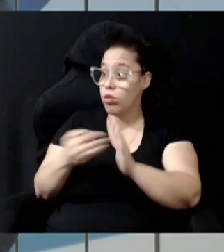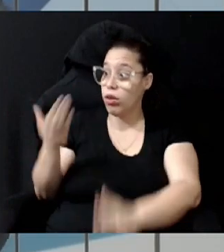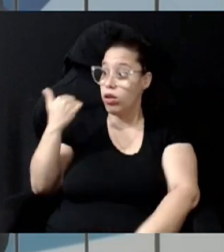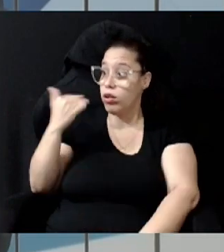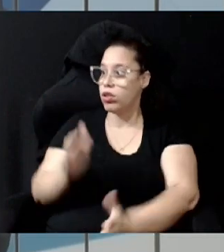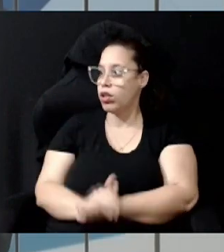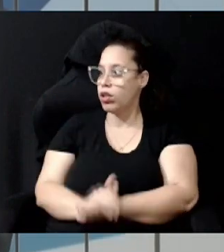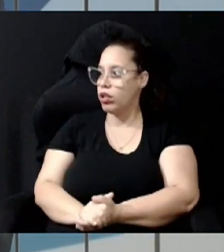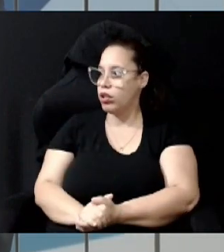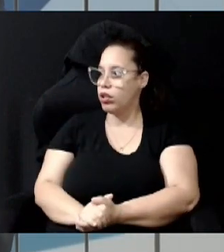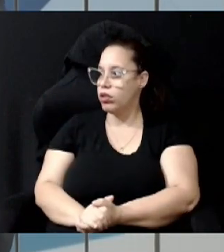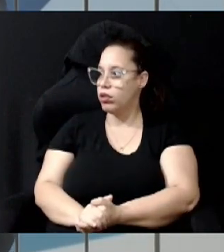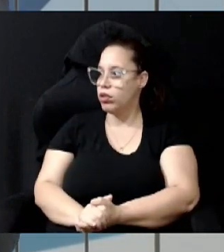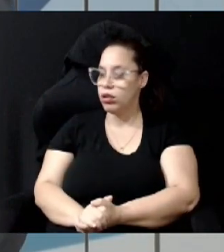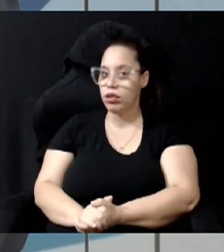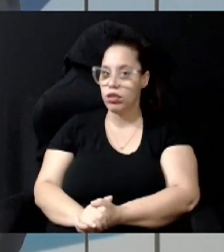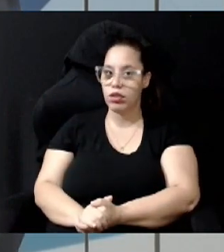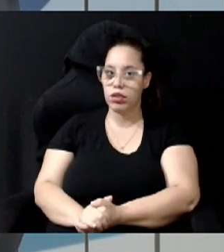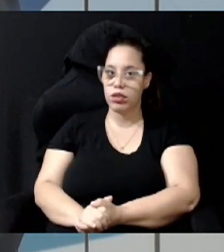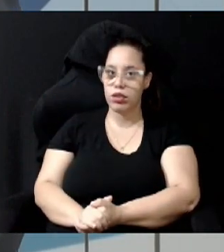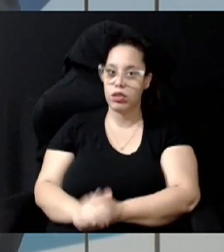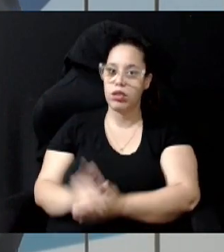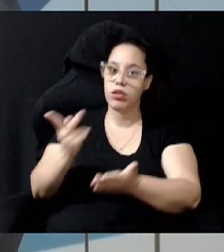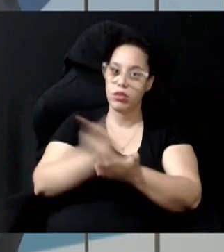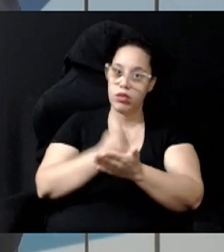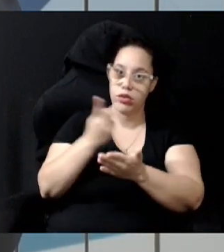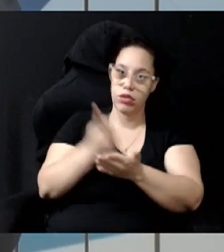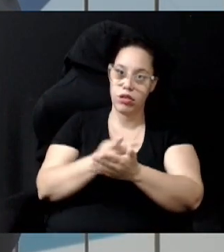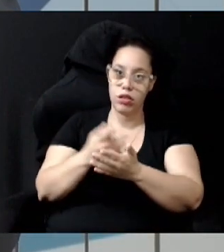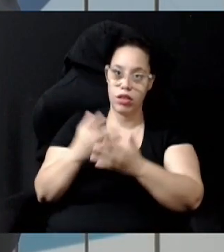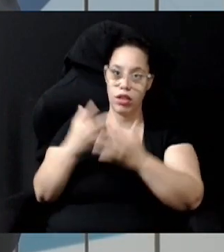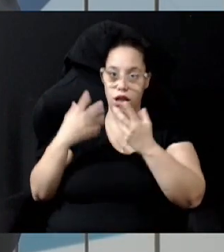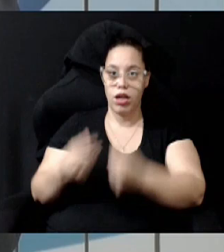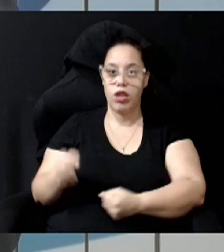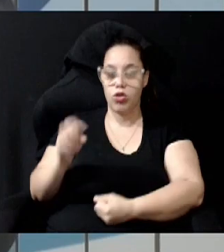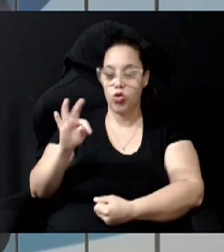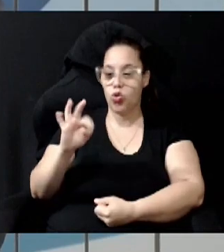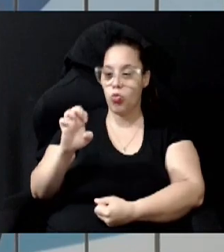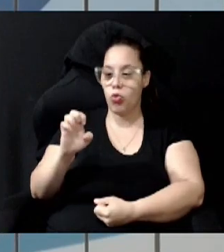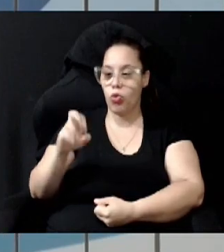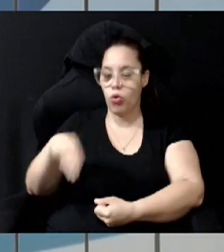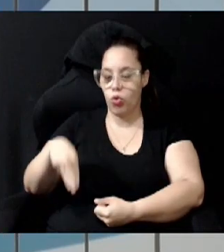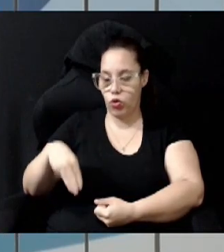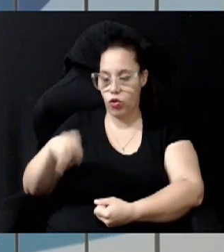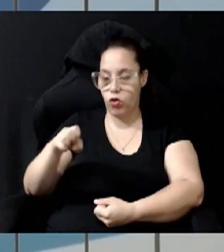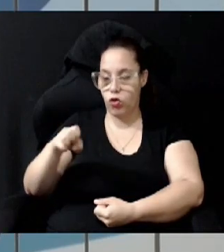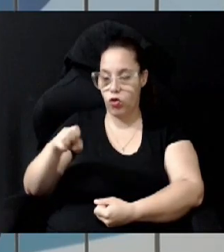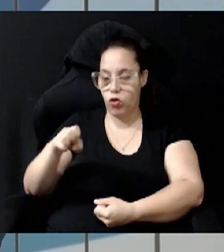né? Mas está tudo errado. Né? Assume o Temer, né? Para fazer o quê?